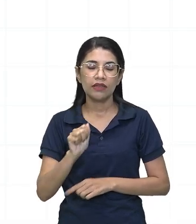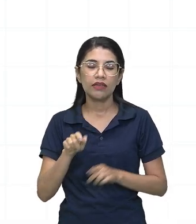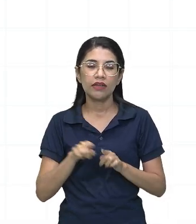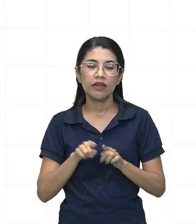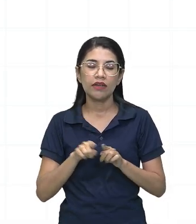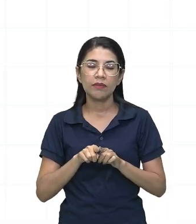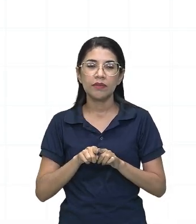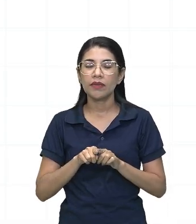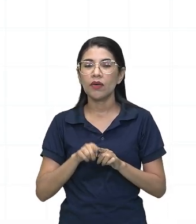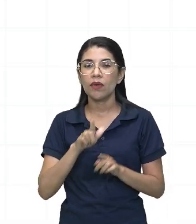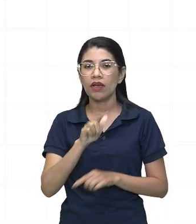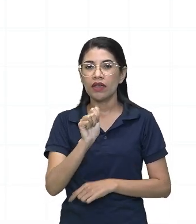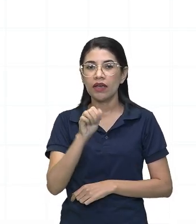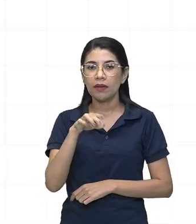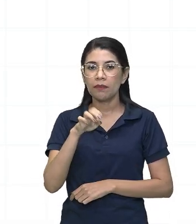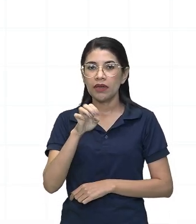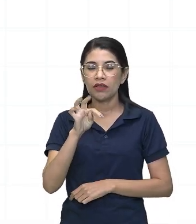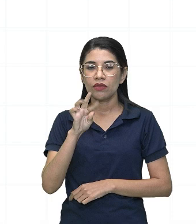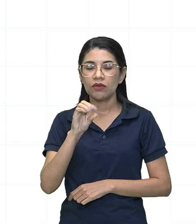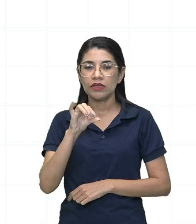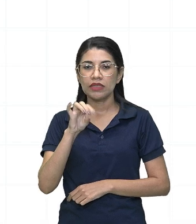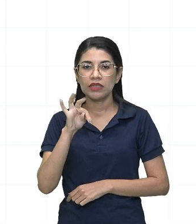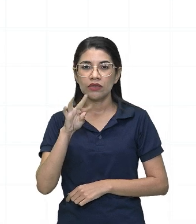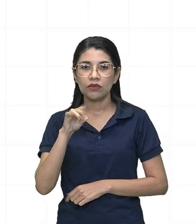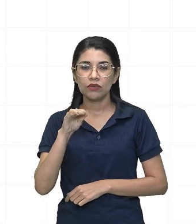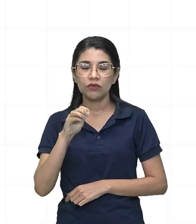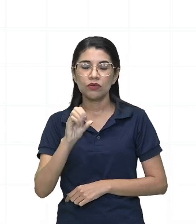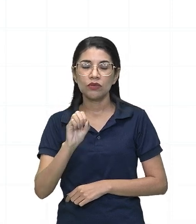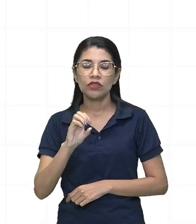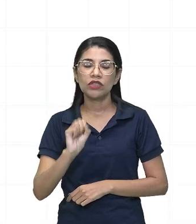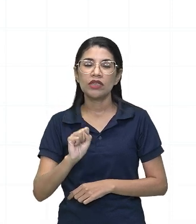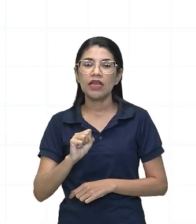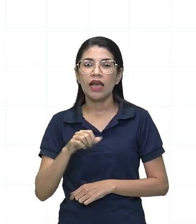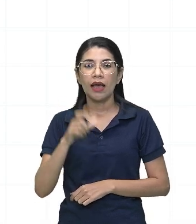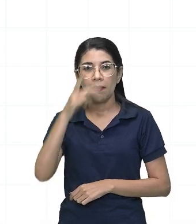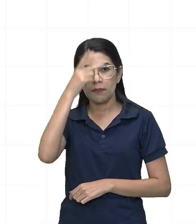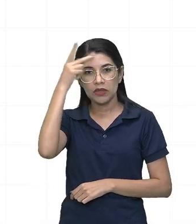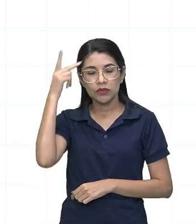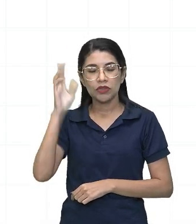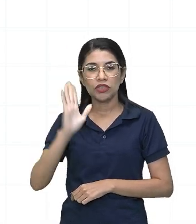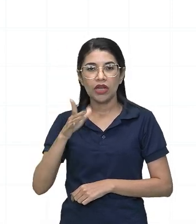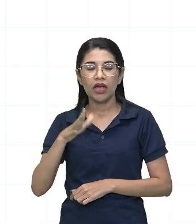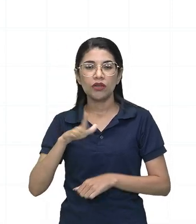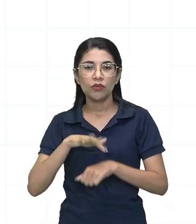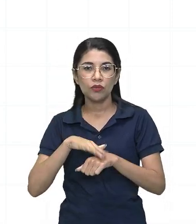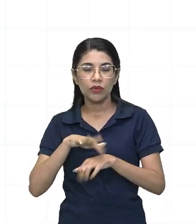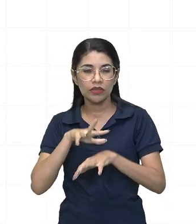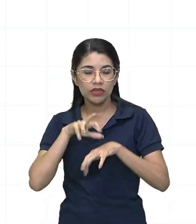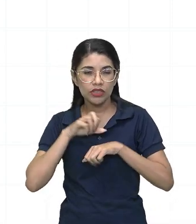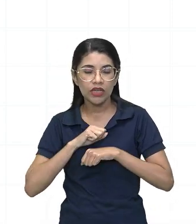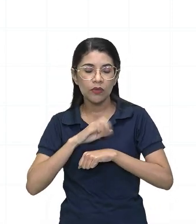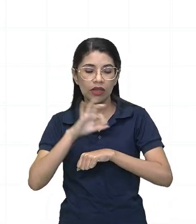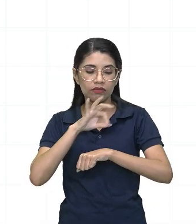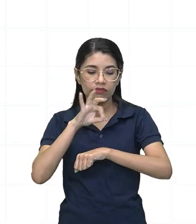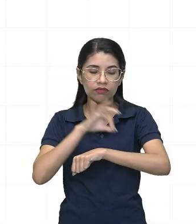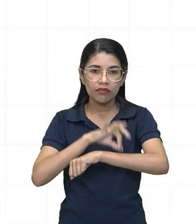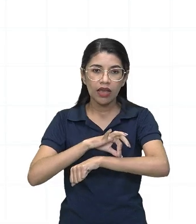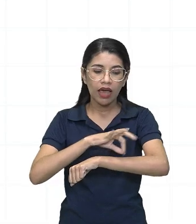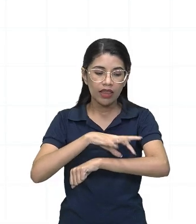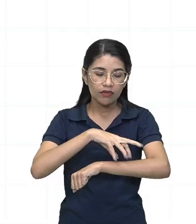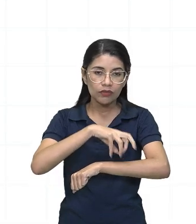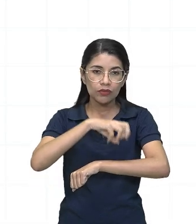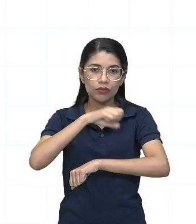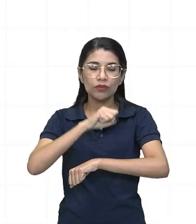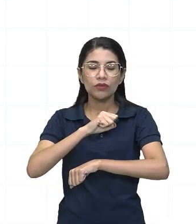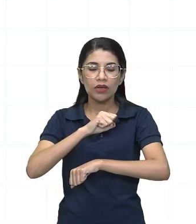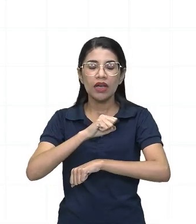outro mosquito vier picar essa pessoa já doente, ele suga essa forma